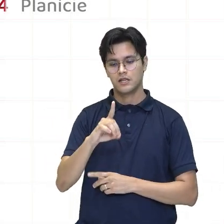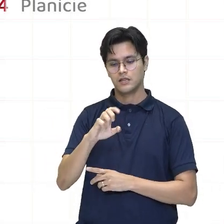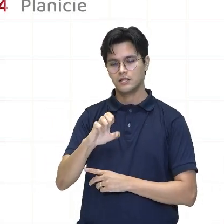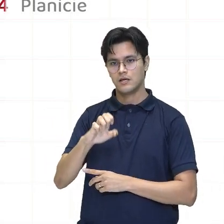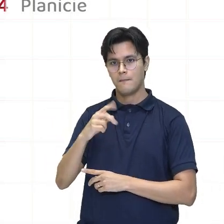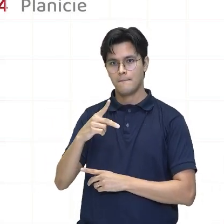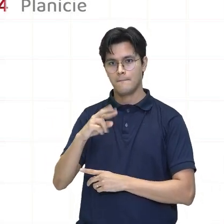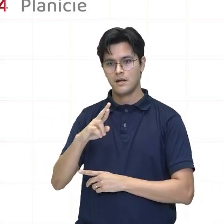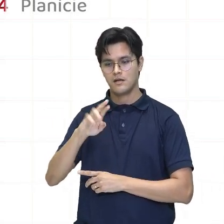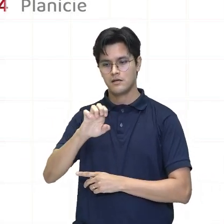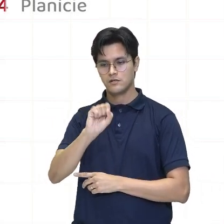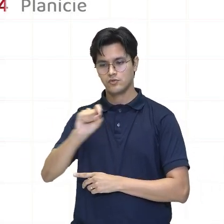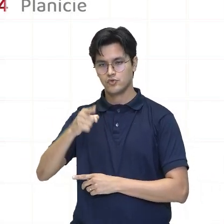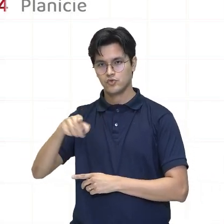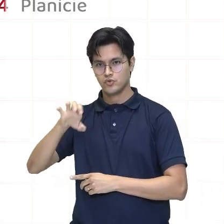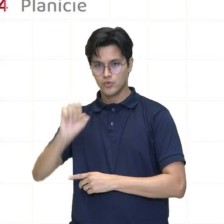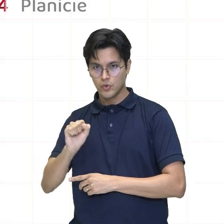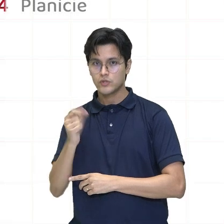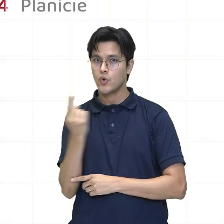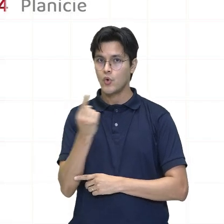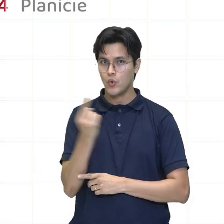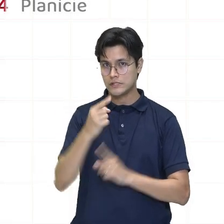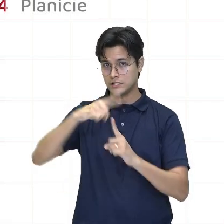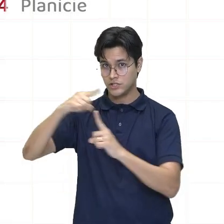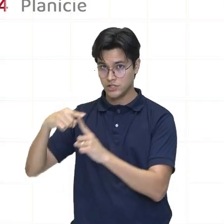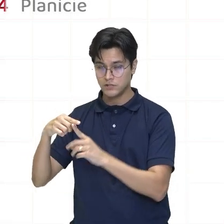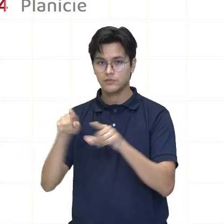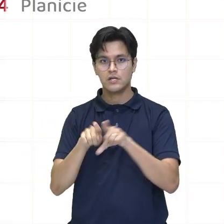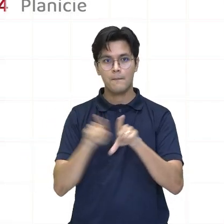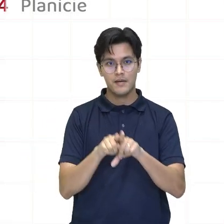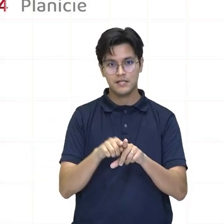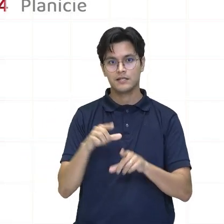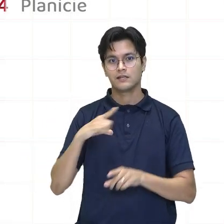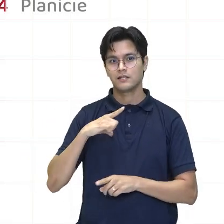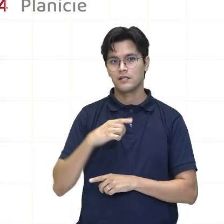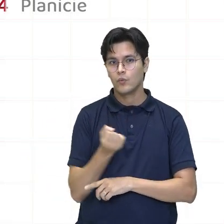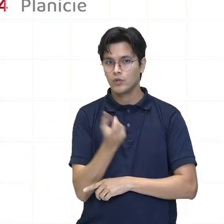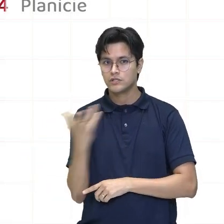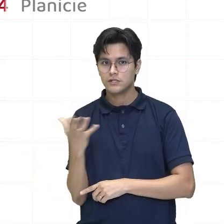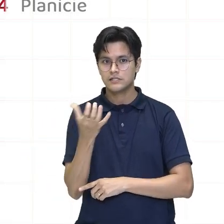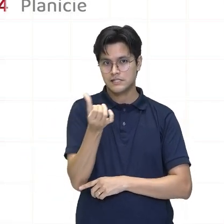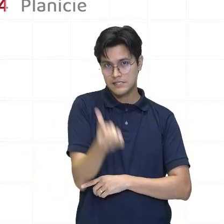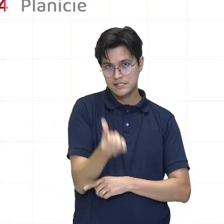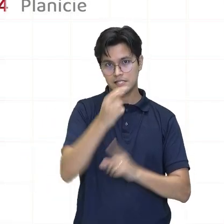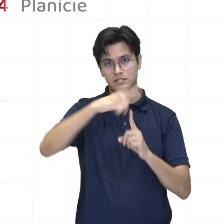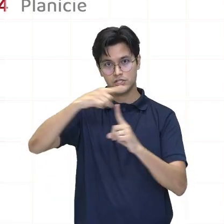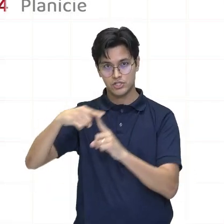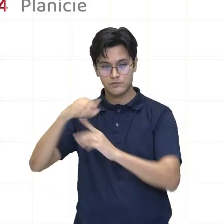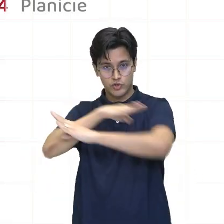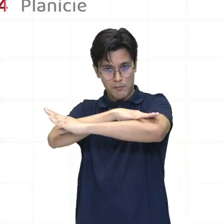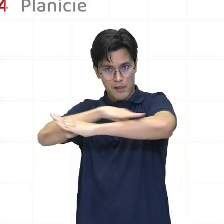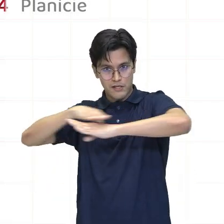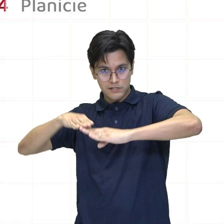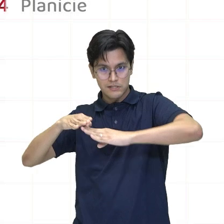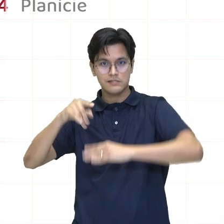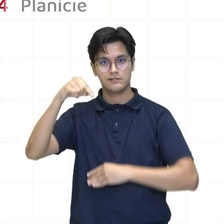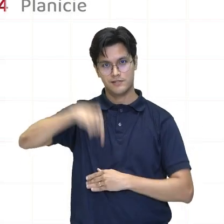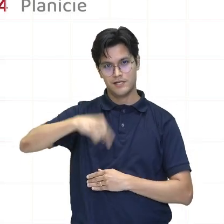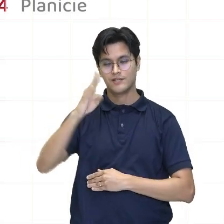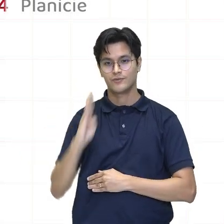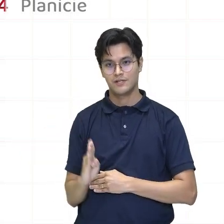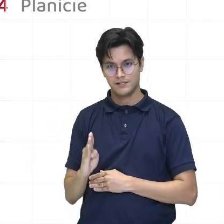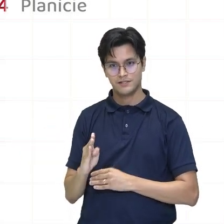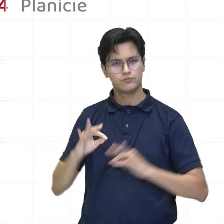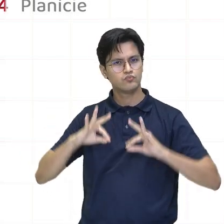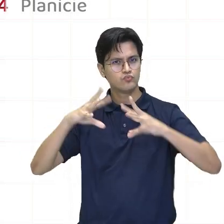planícies dentro do Brasil, tá bom? Então, todas elas foram ali analisadas, observadas ali